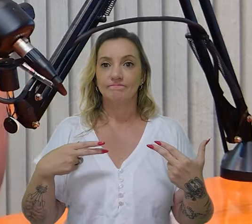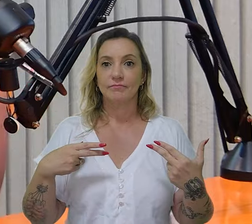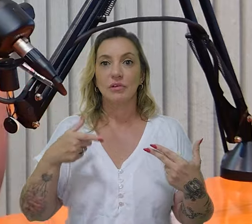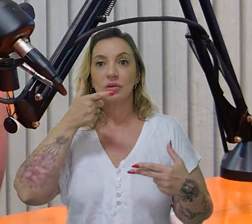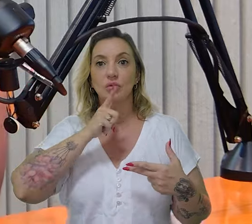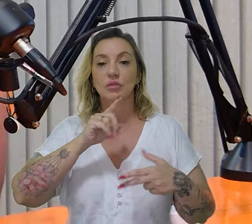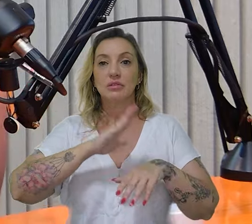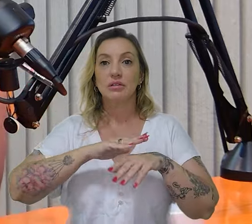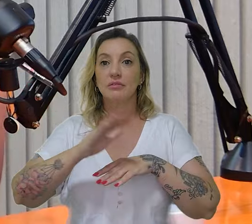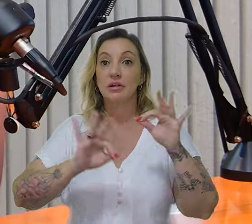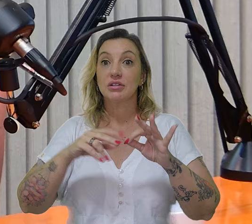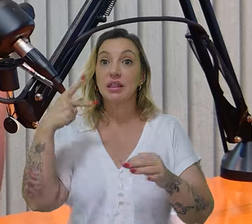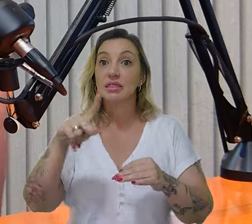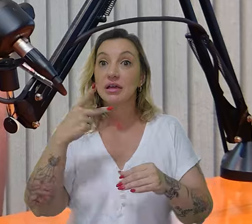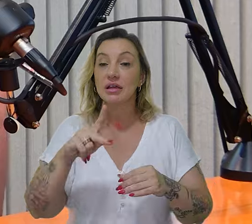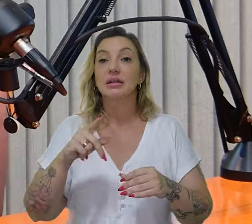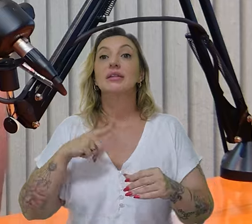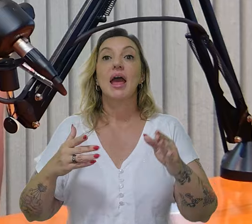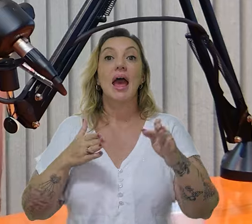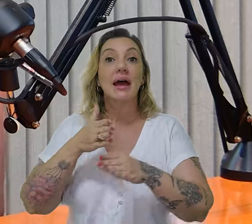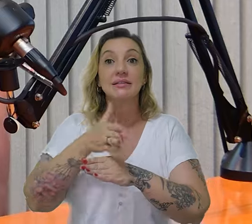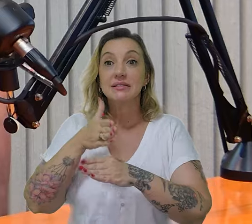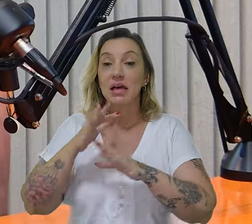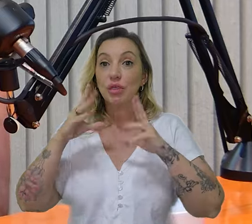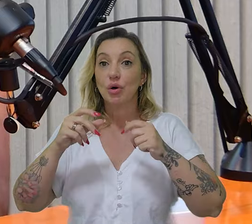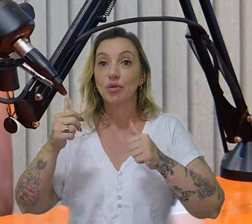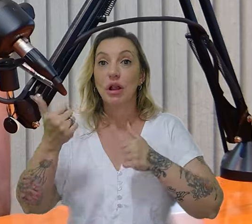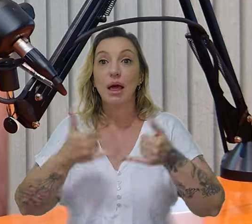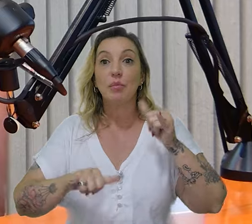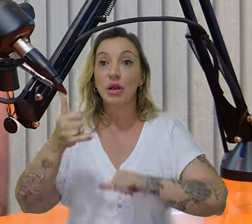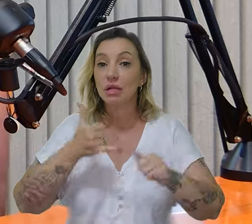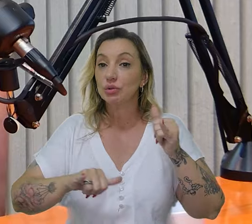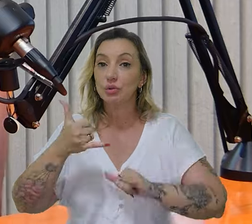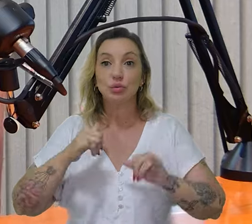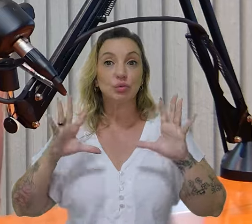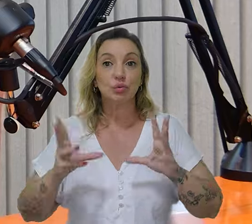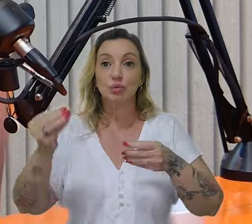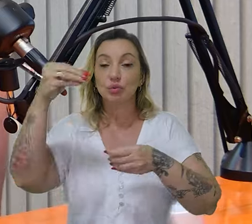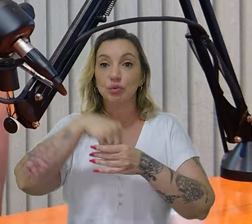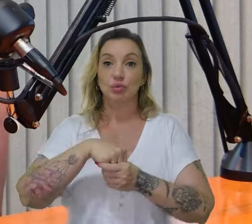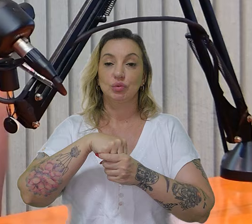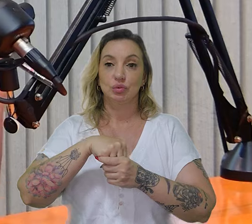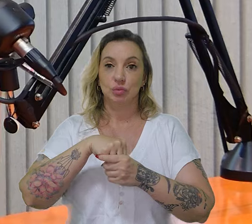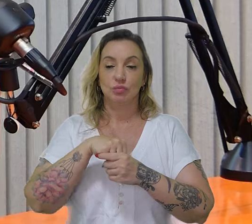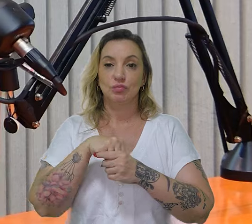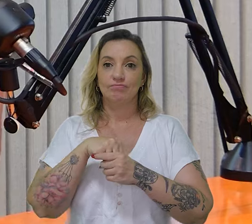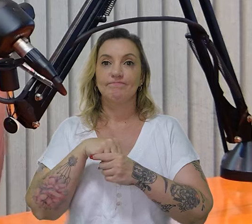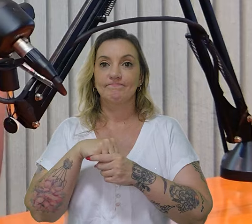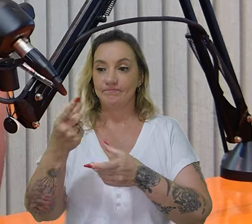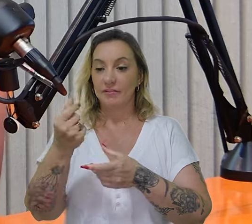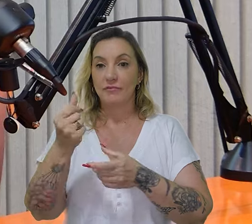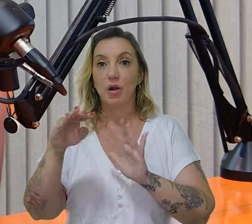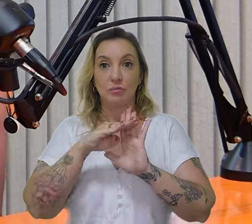eles poderem fazer os projetos deles eles têm acesso a todos os laboratórios tá tudo dentro do twish que é o o valor do